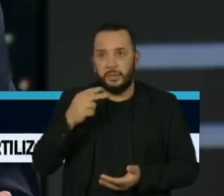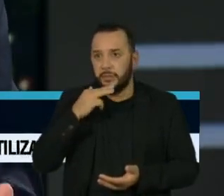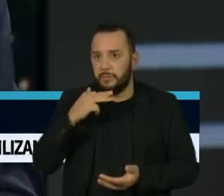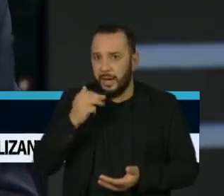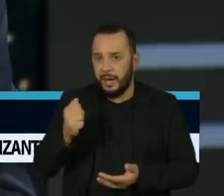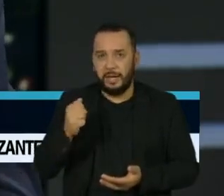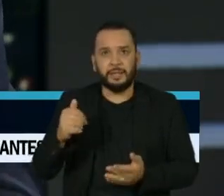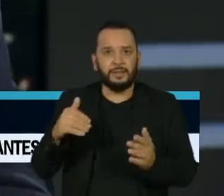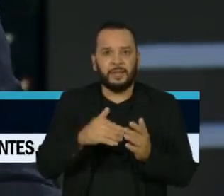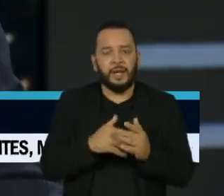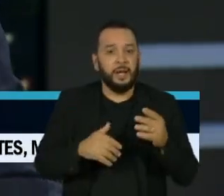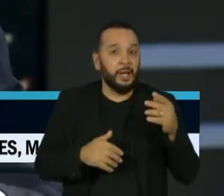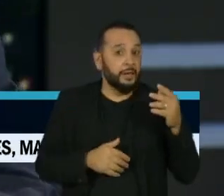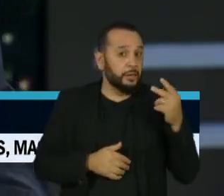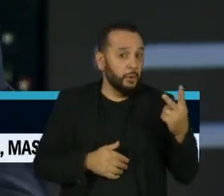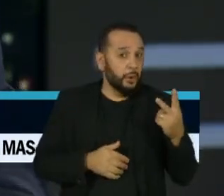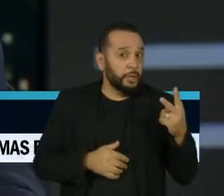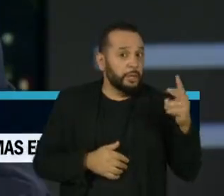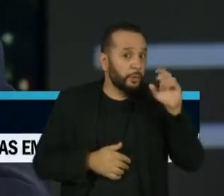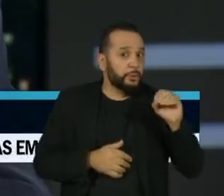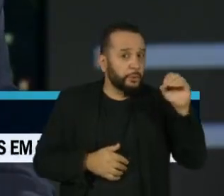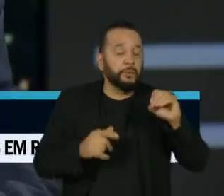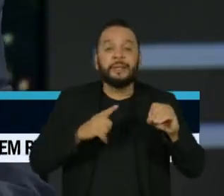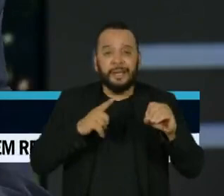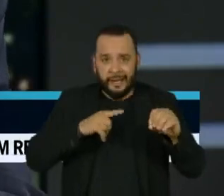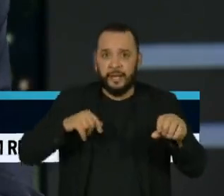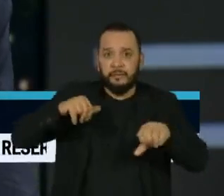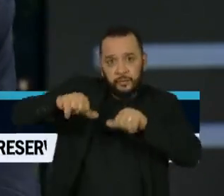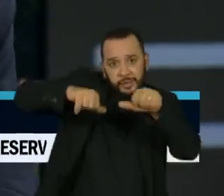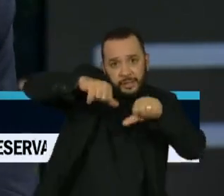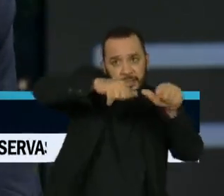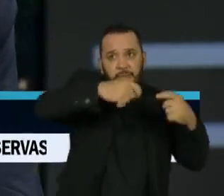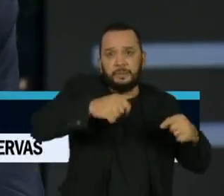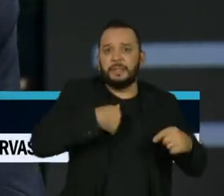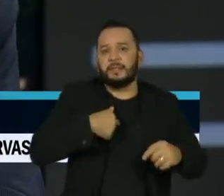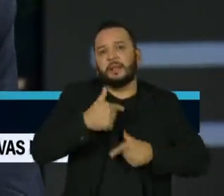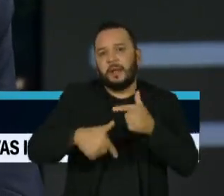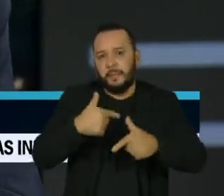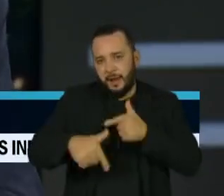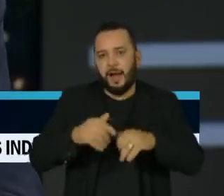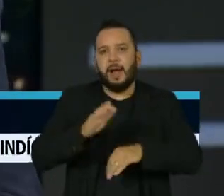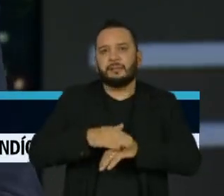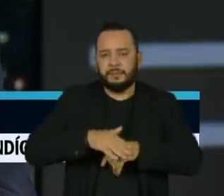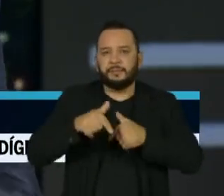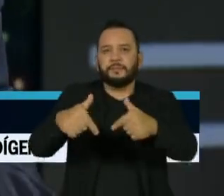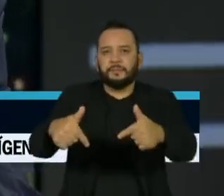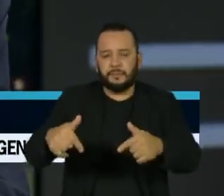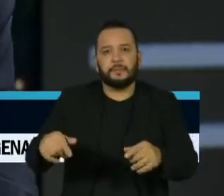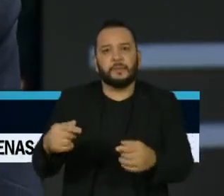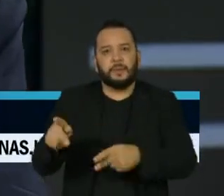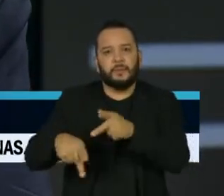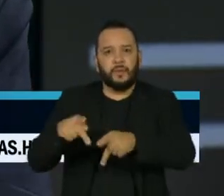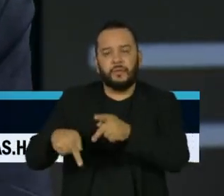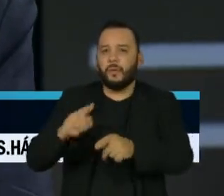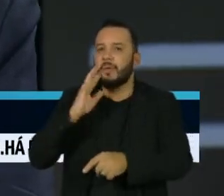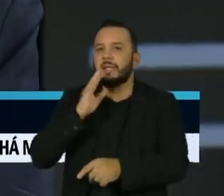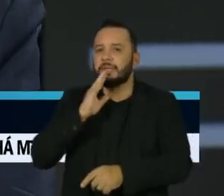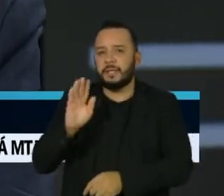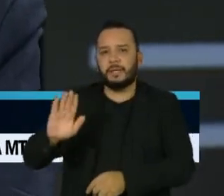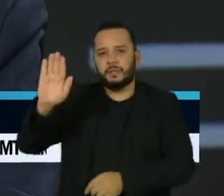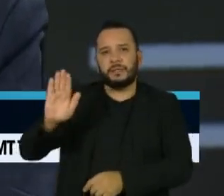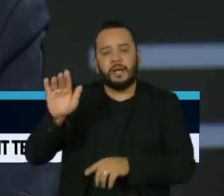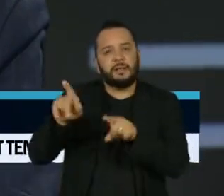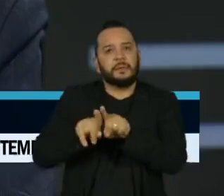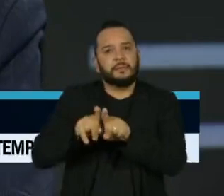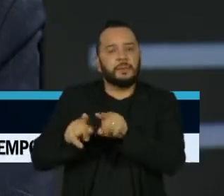né e dois de outubro deve ter muita mudança mas precisa fazer o política trabalhar o povo saber que é candidato e principalmente